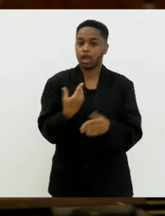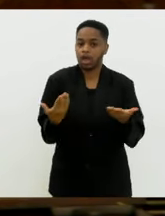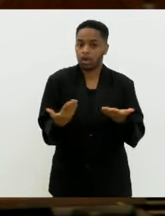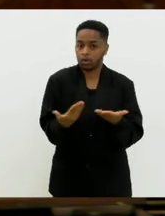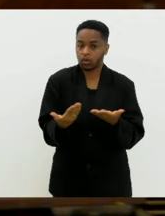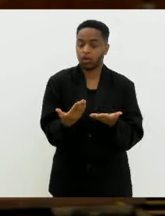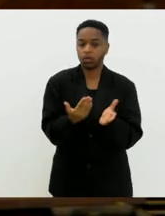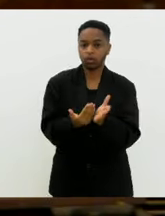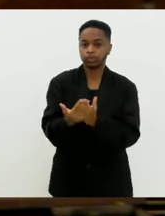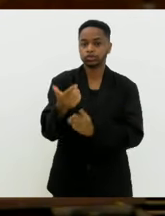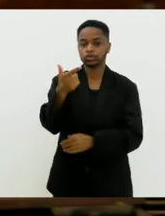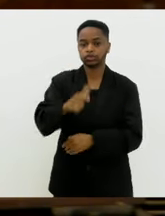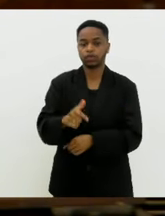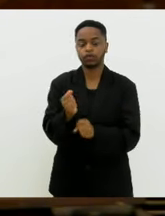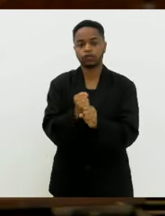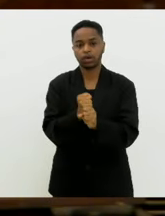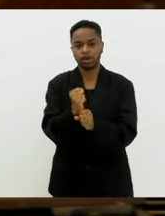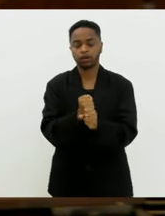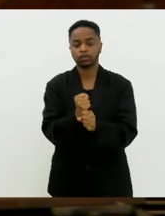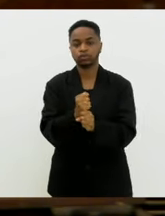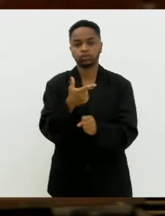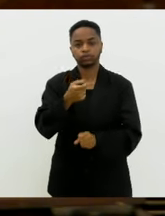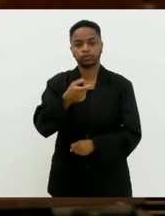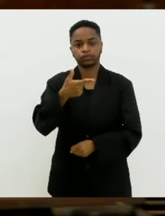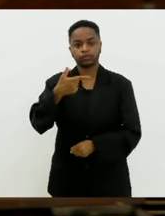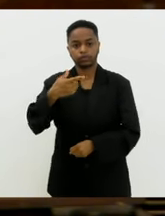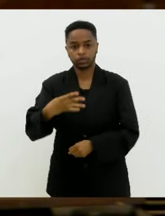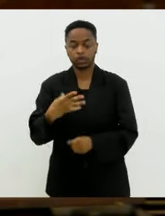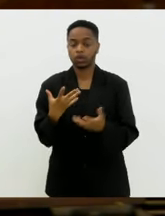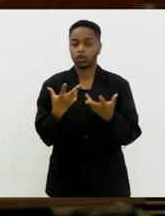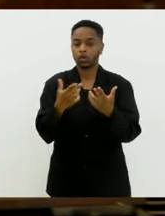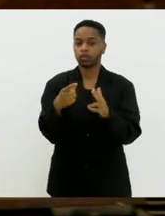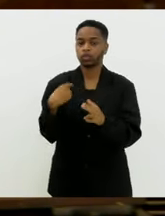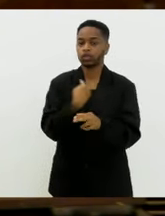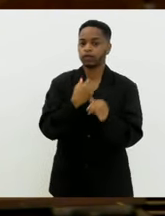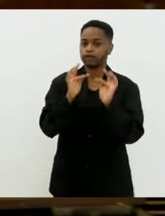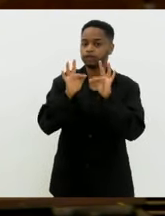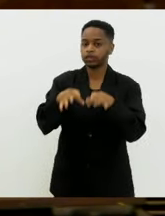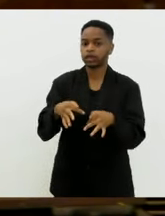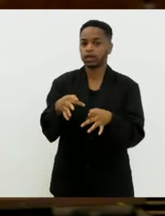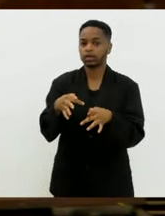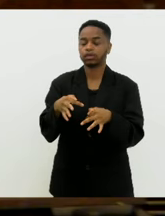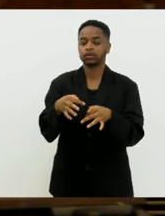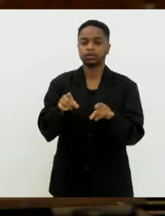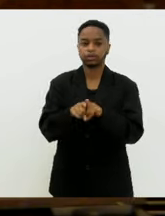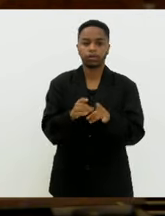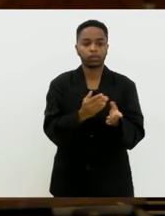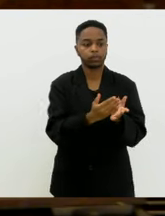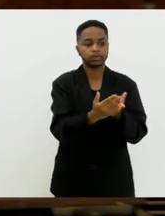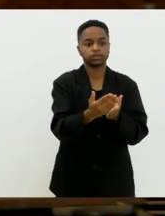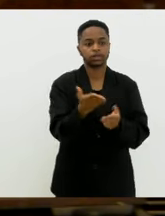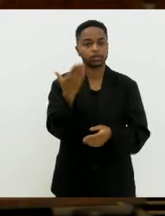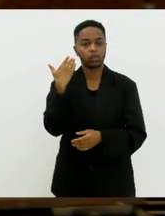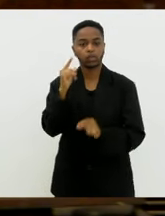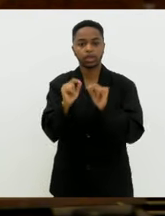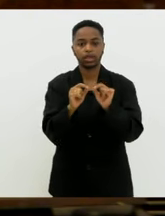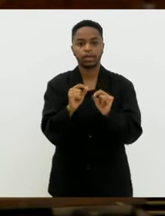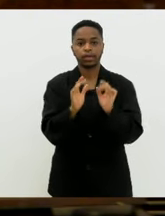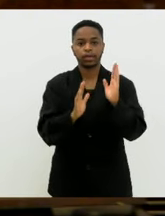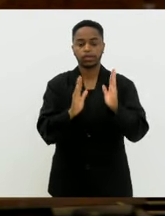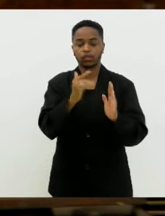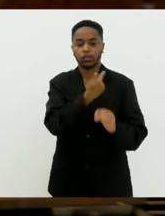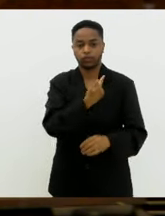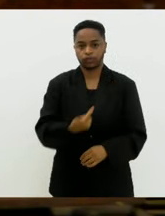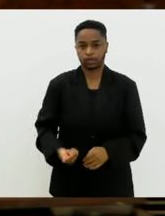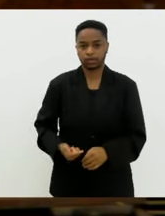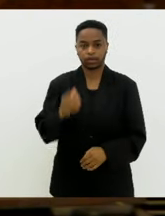um início de ano legislativo, como temos terminado e iniciado os últimos anos, com o governo Cláudio Castro